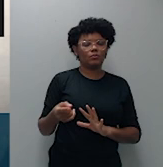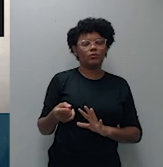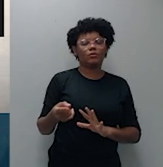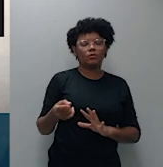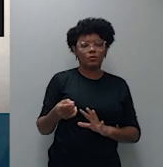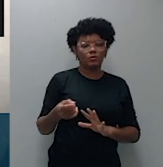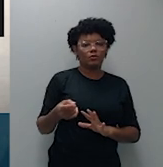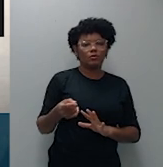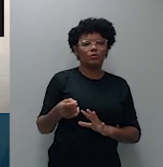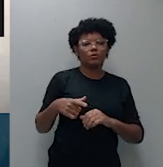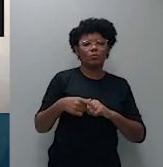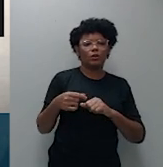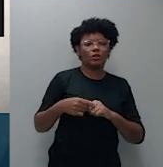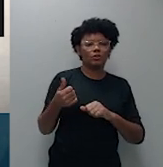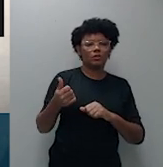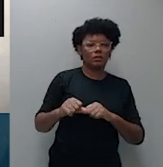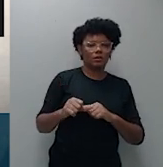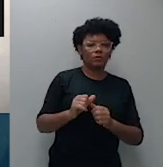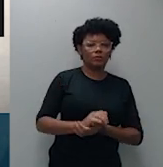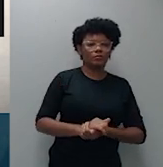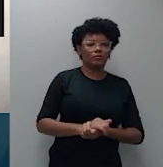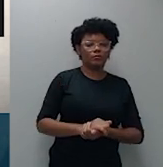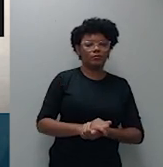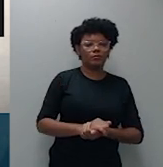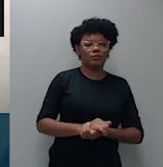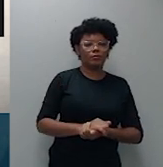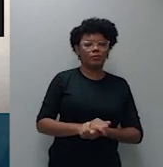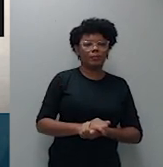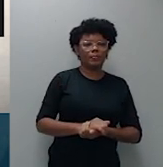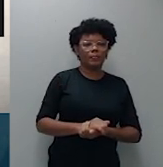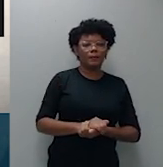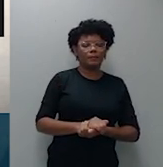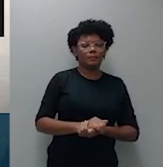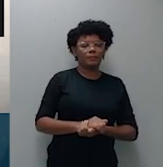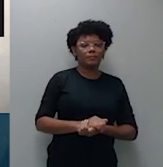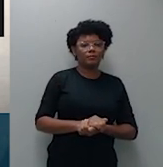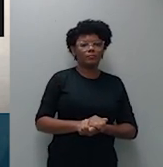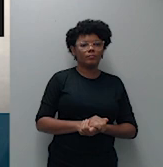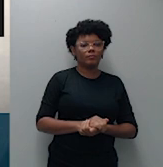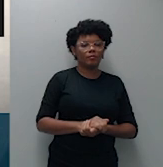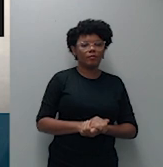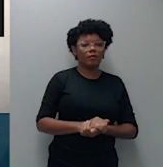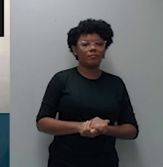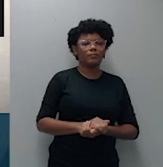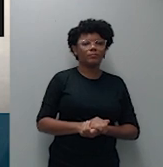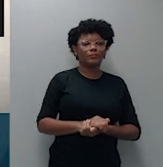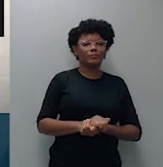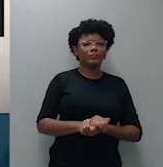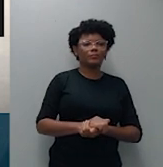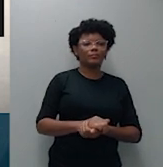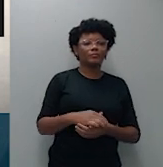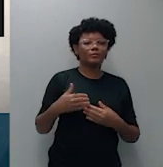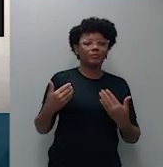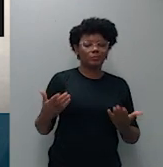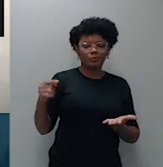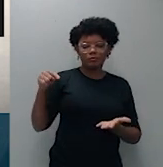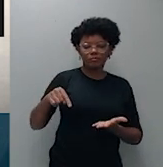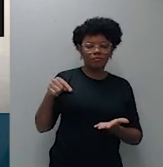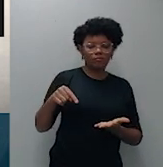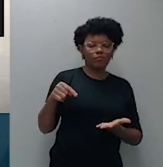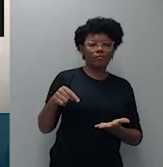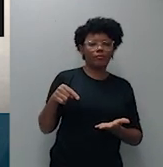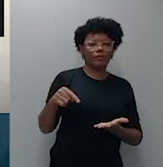artigo 19 do Marco civil vigente no momento do aforamento da ação a dispõe